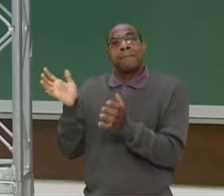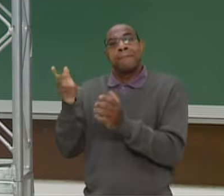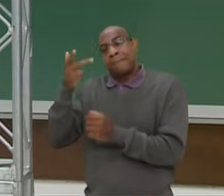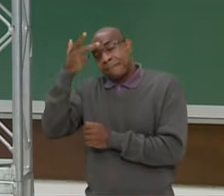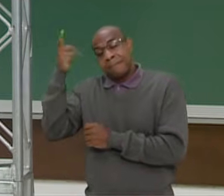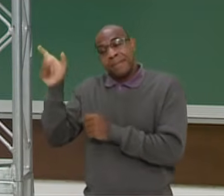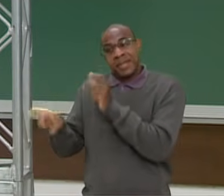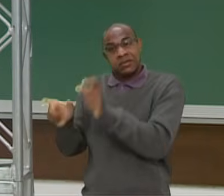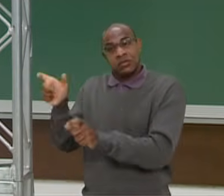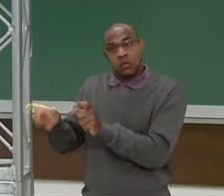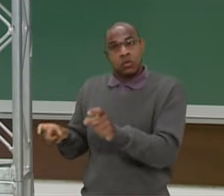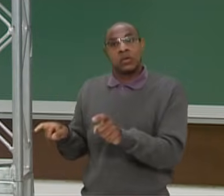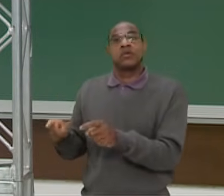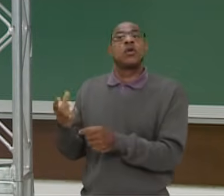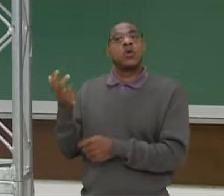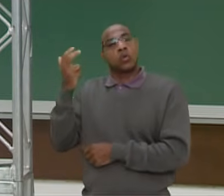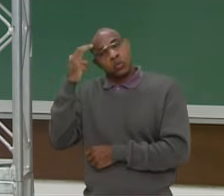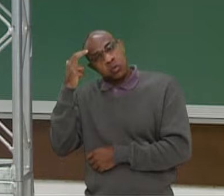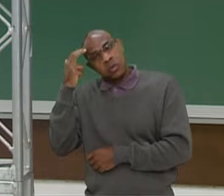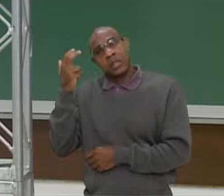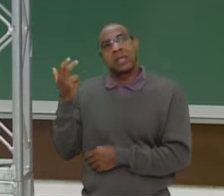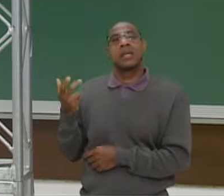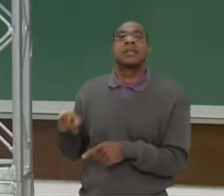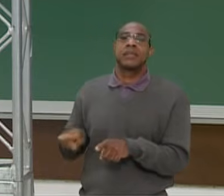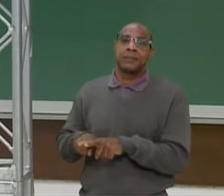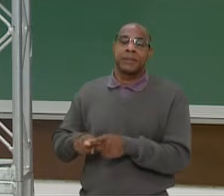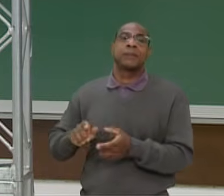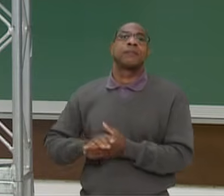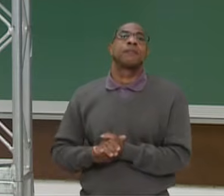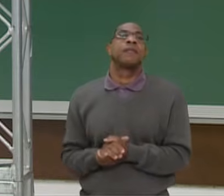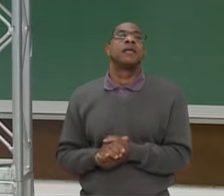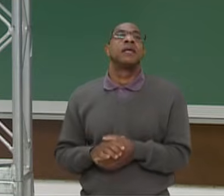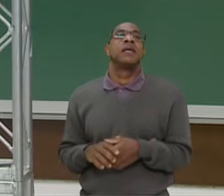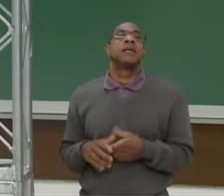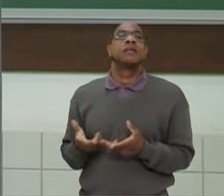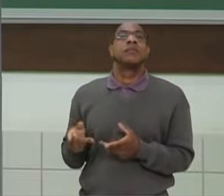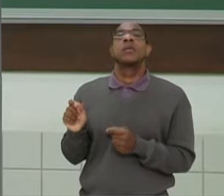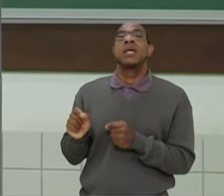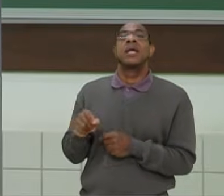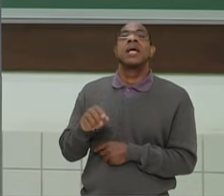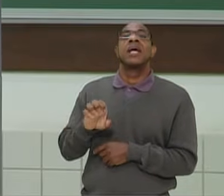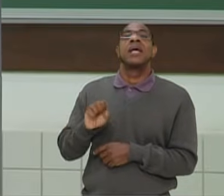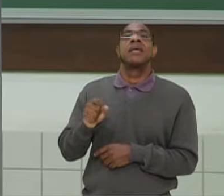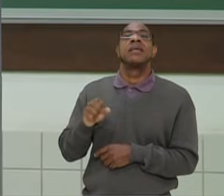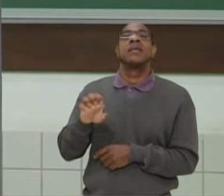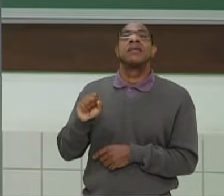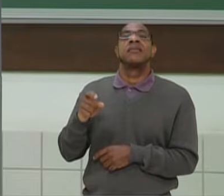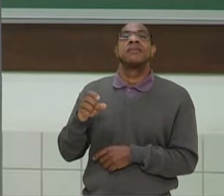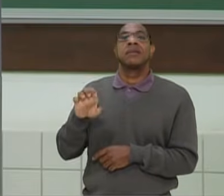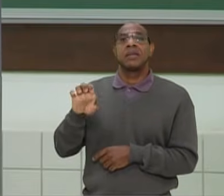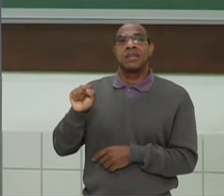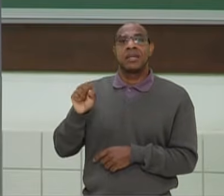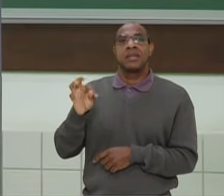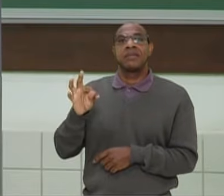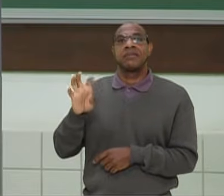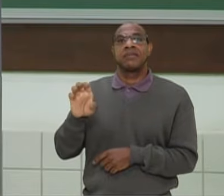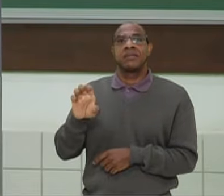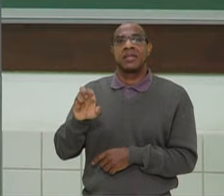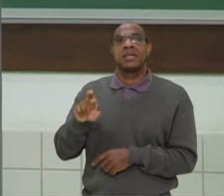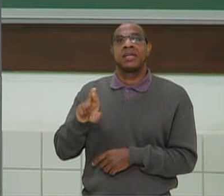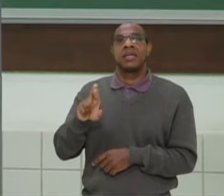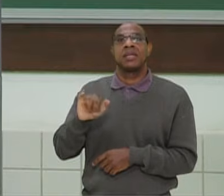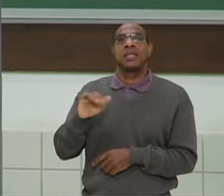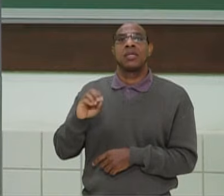baseadas em estereótipos negativos. Lembram lá que estereótipos tem a ver com um julgamento que a